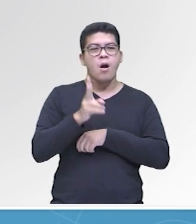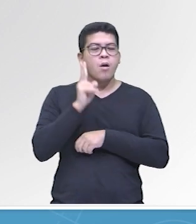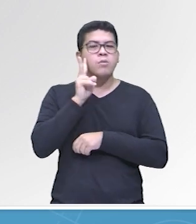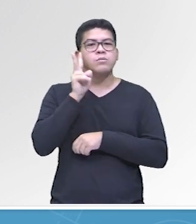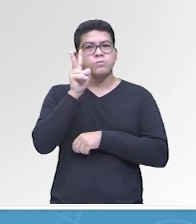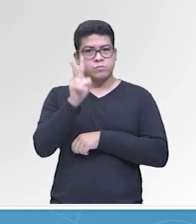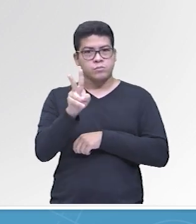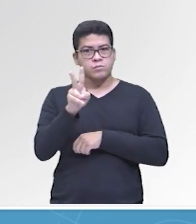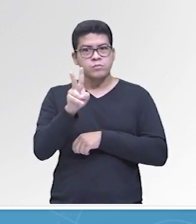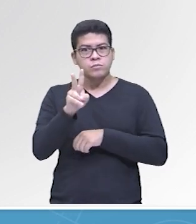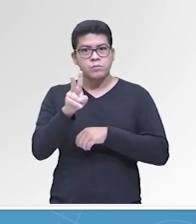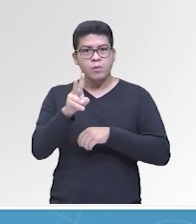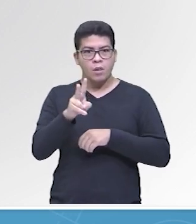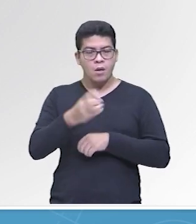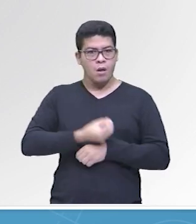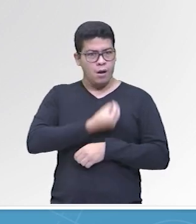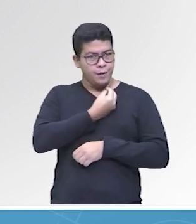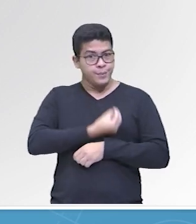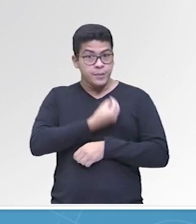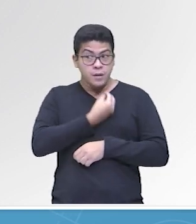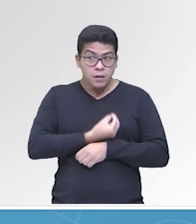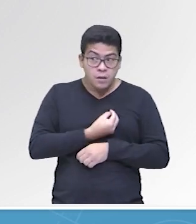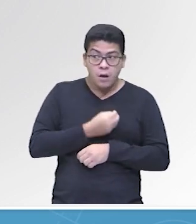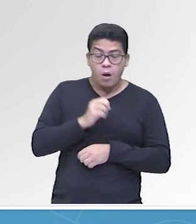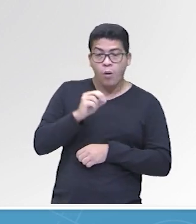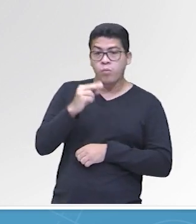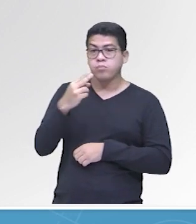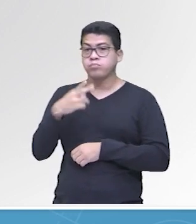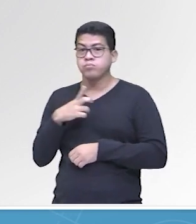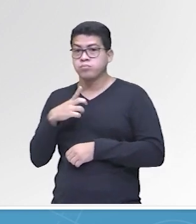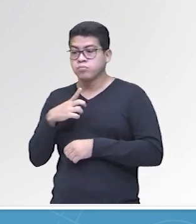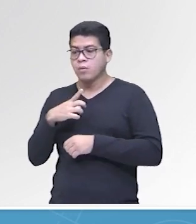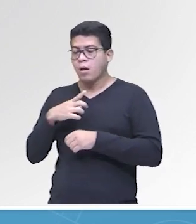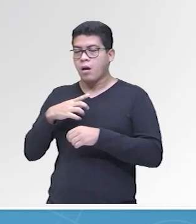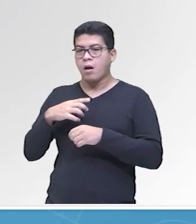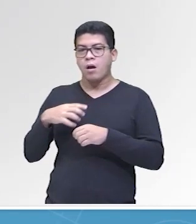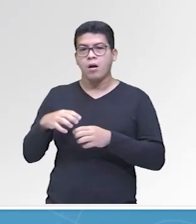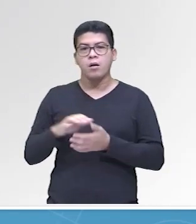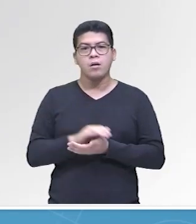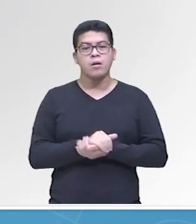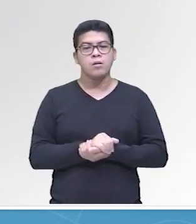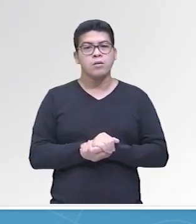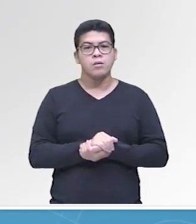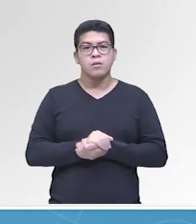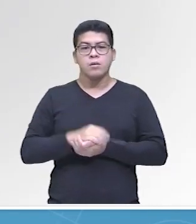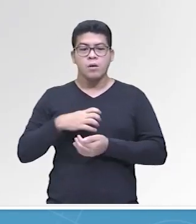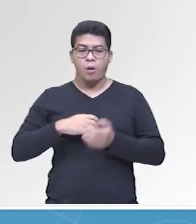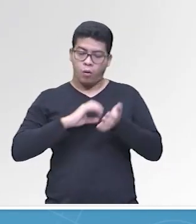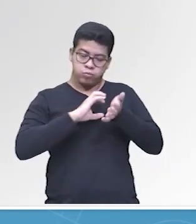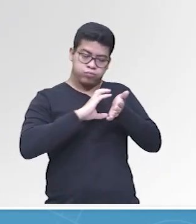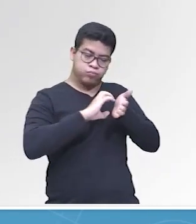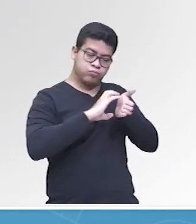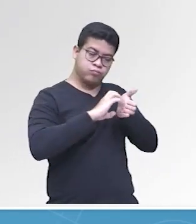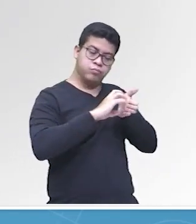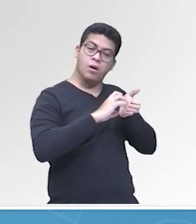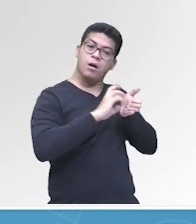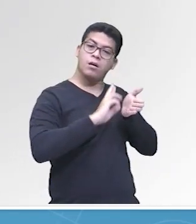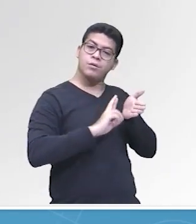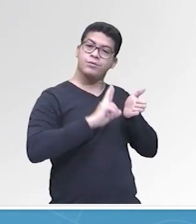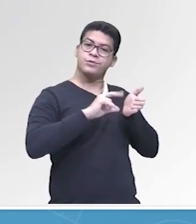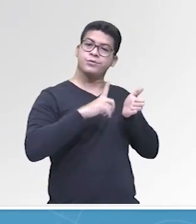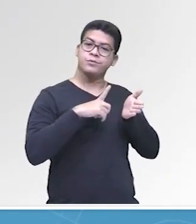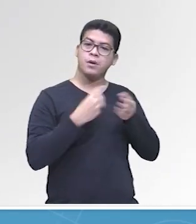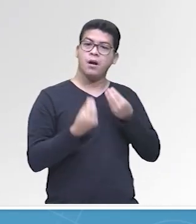a presença ou não do ribossomos pode diferenciar o retículo endoplasmático. Ele pode aí ser liso